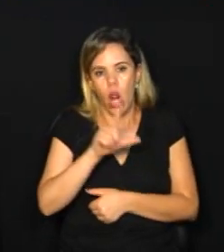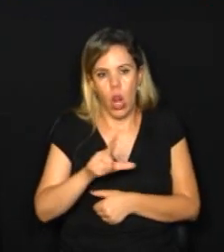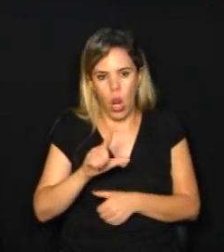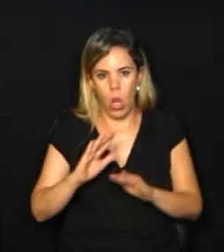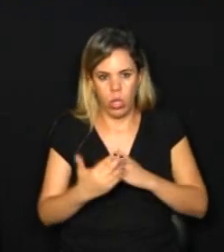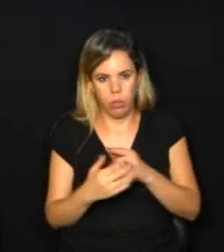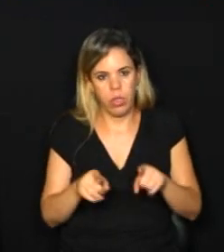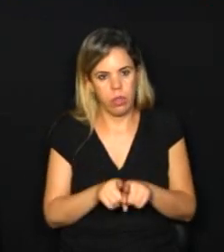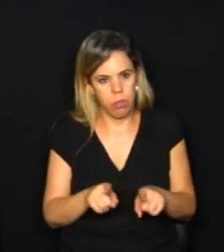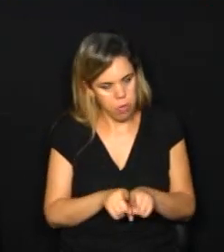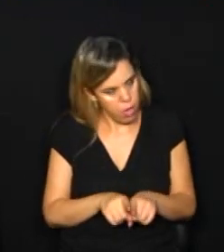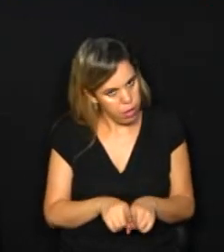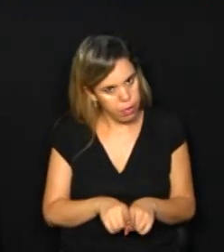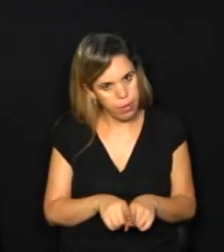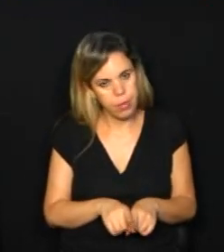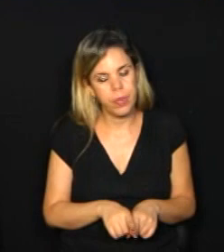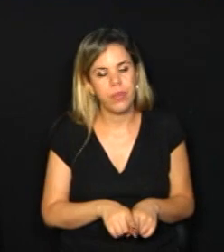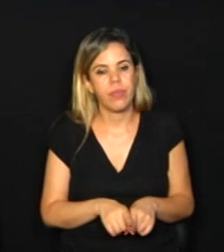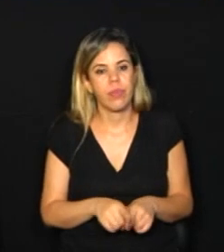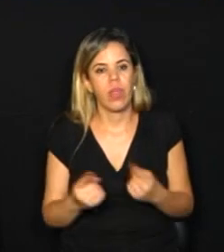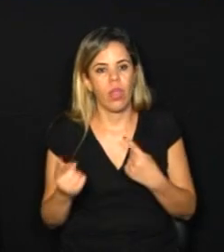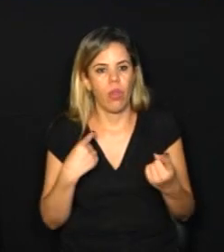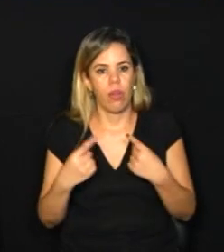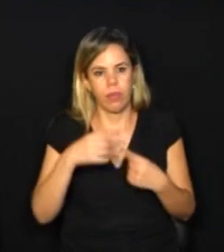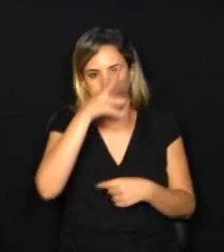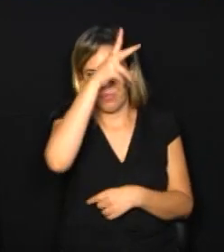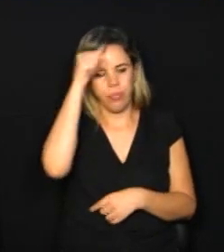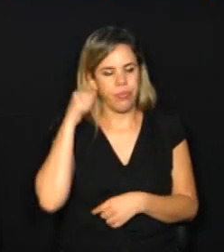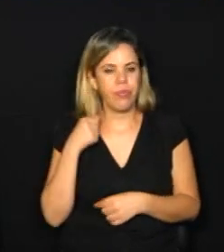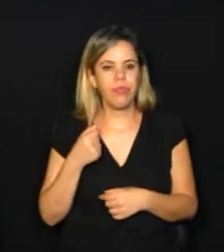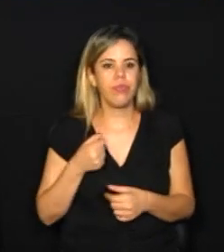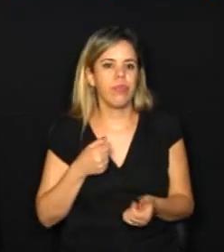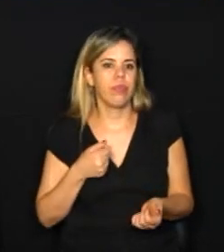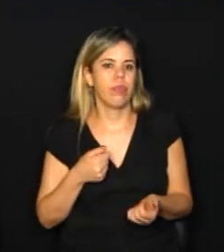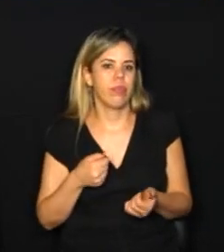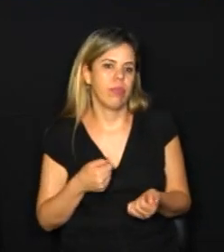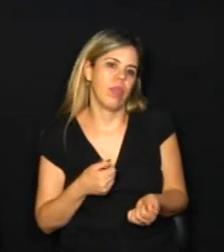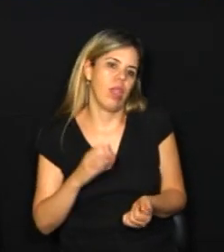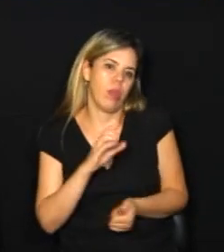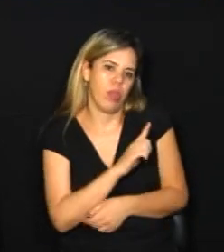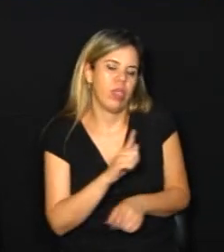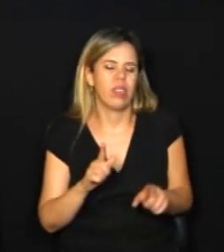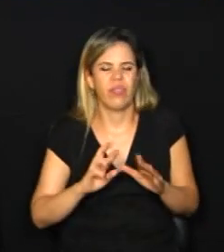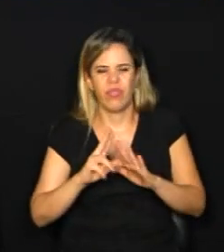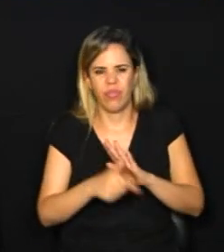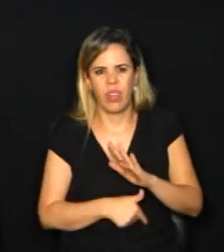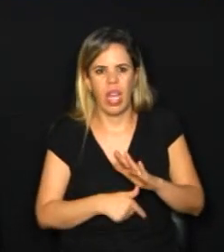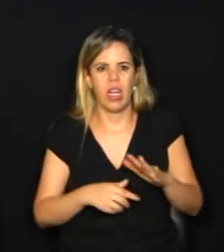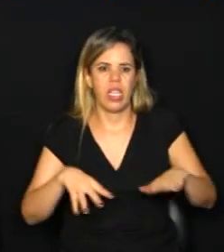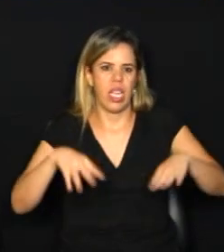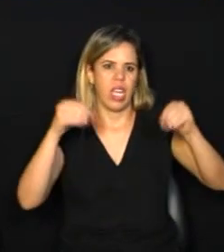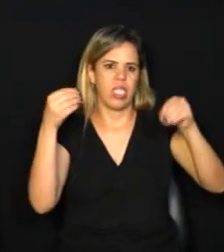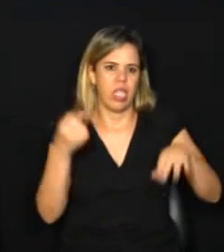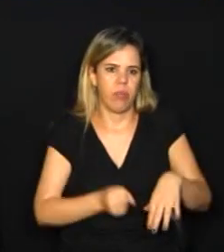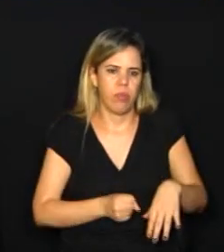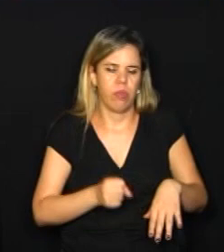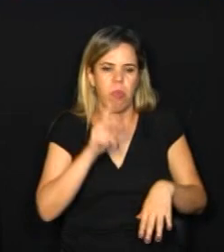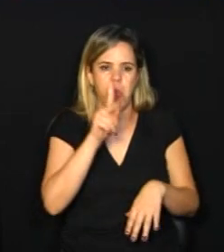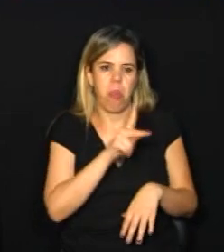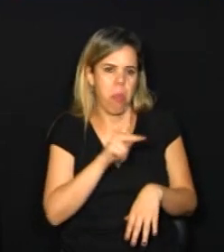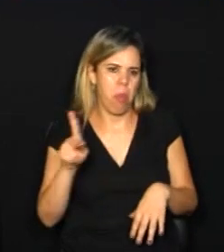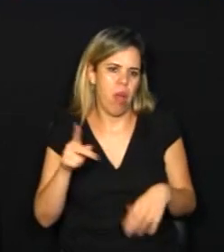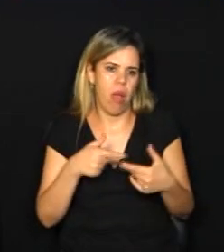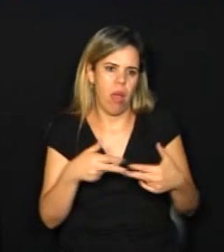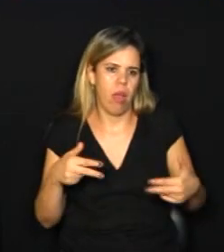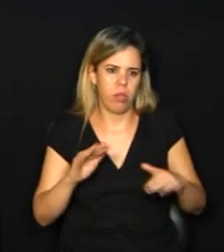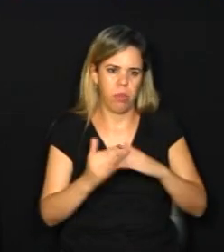nesse trecho, você que usa a Avenida Transamazônica, os moradores do Jardim Garcia, Vila Castelo Branco, Vila Padre Manuel da